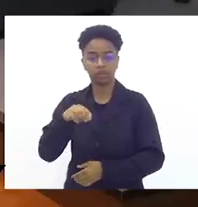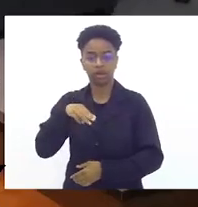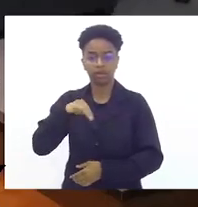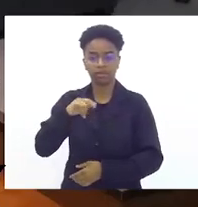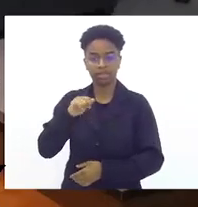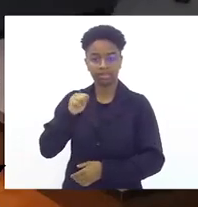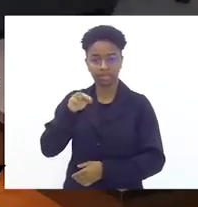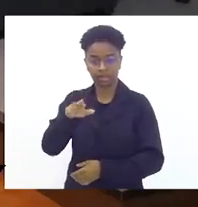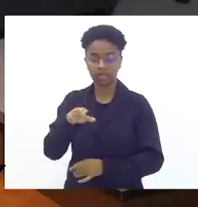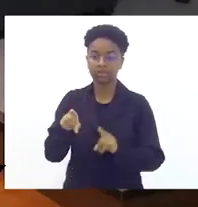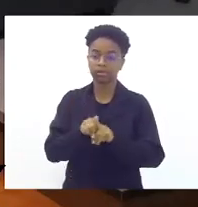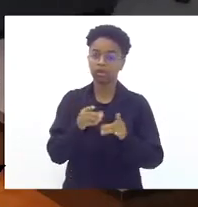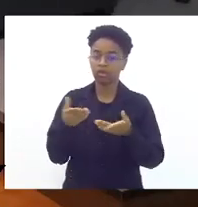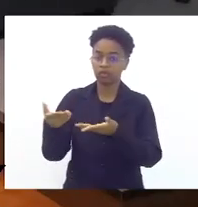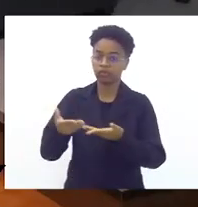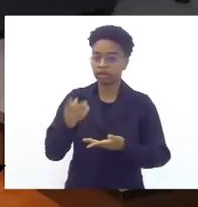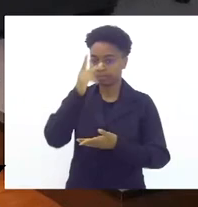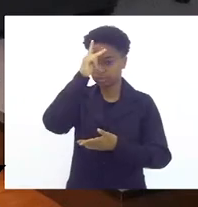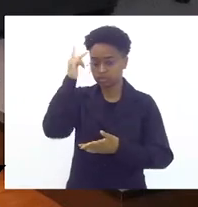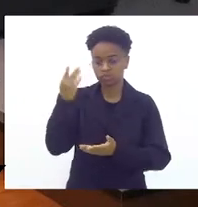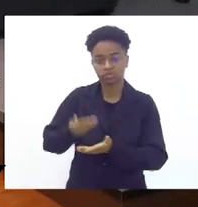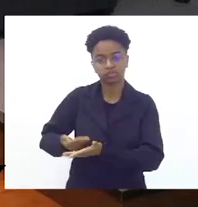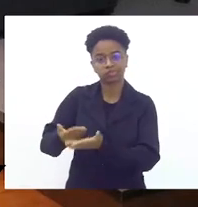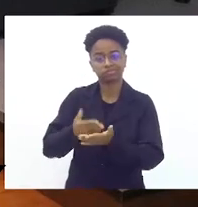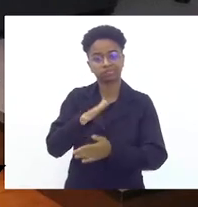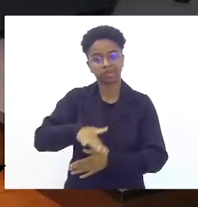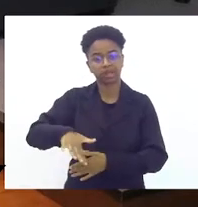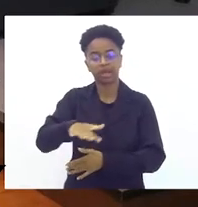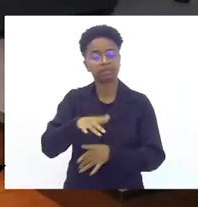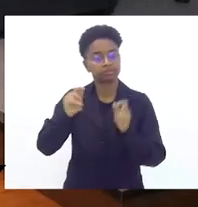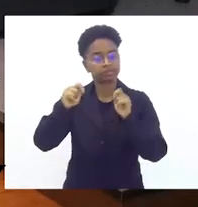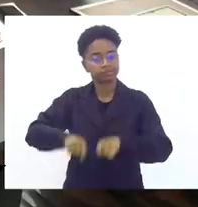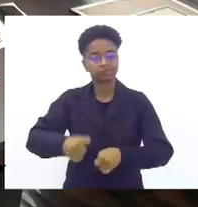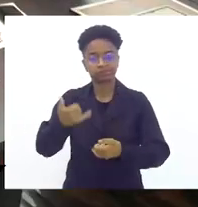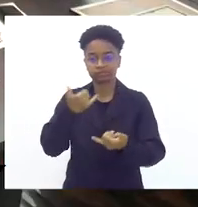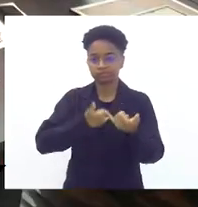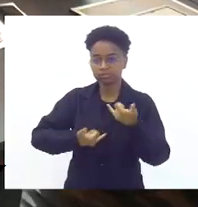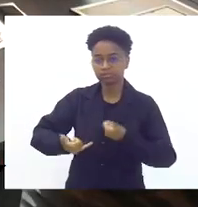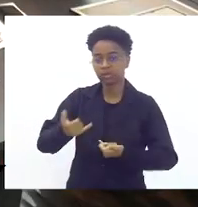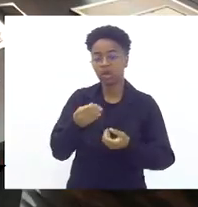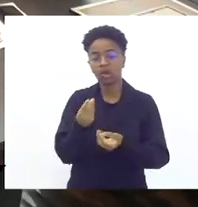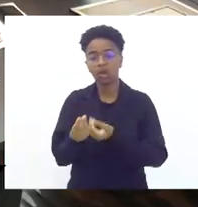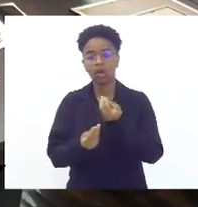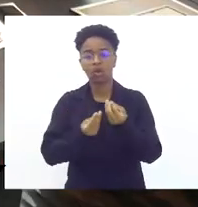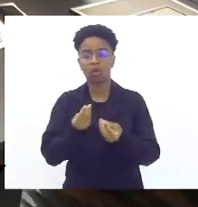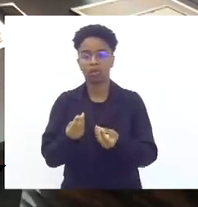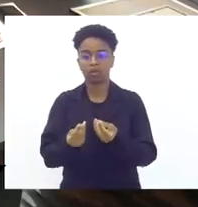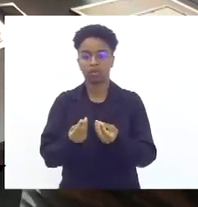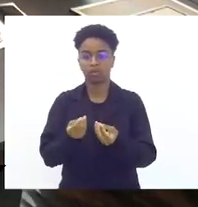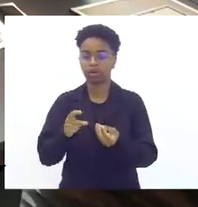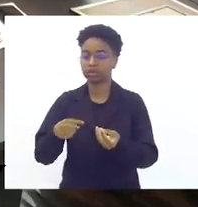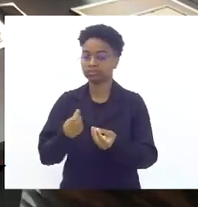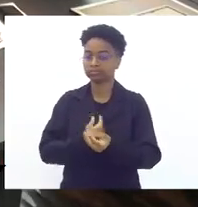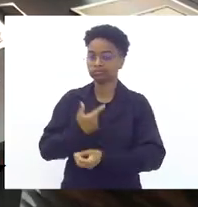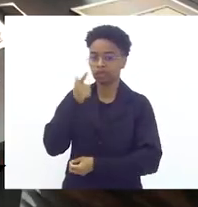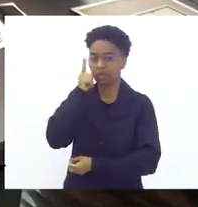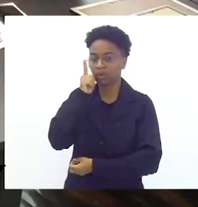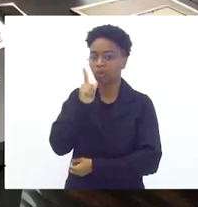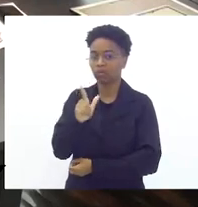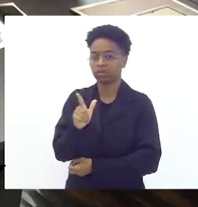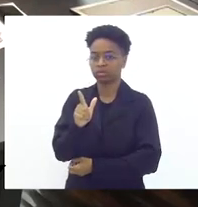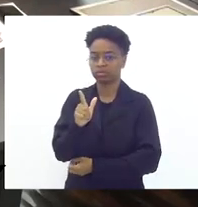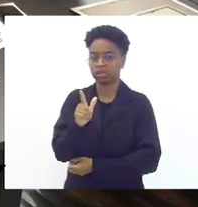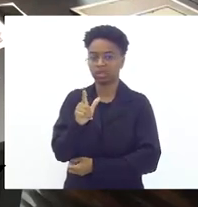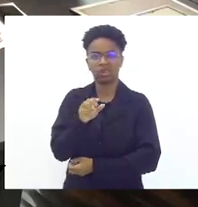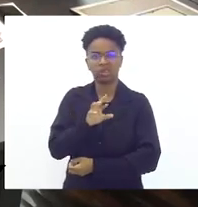convidando especialistas também que possam nos dizer que de que maneira a gente consegue não